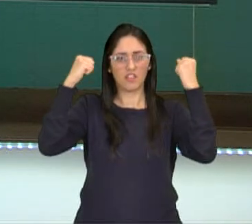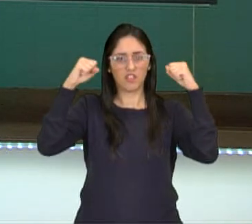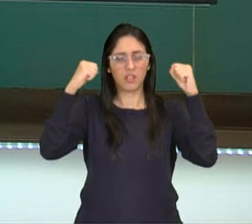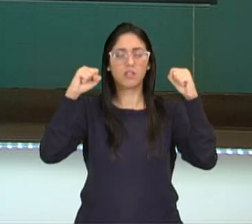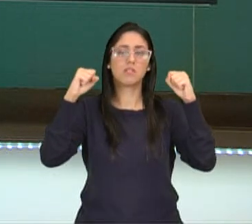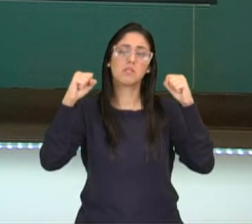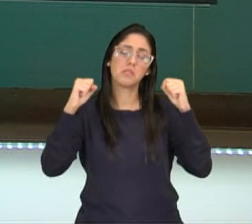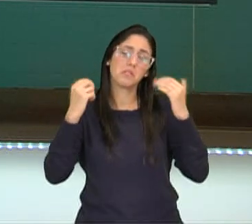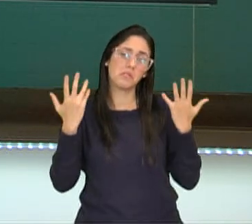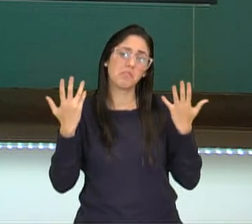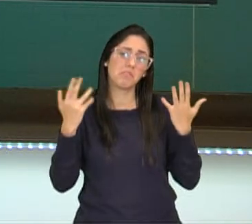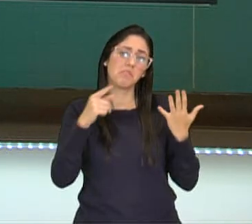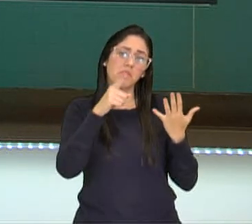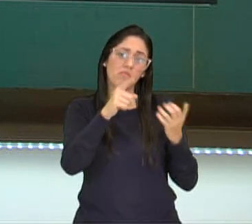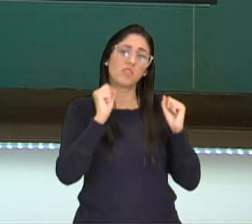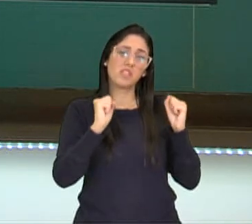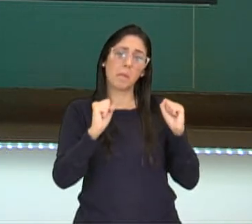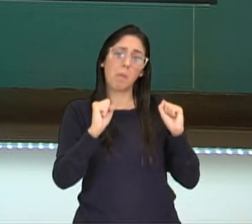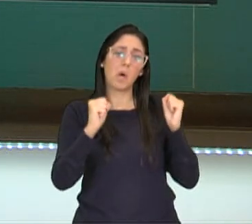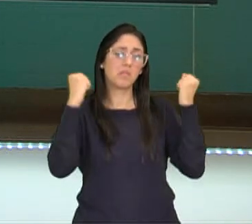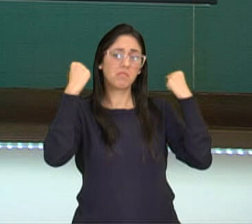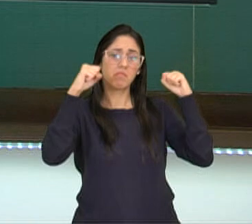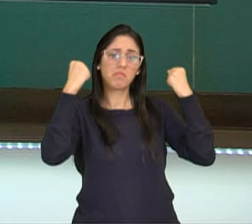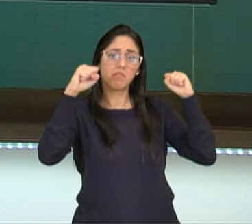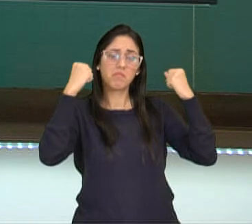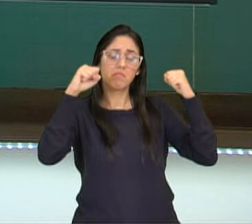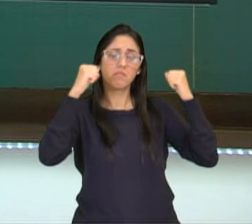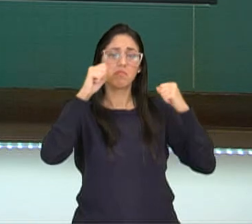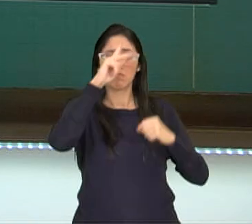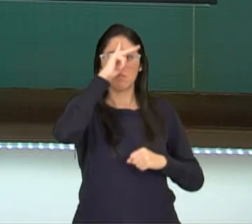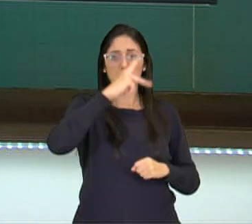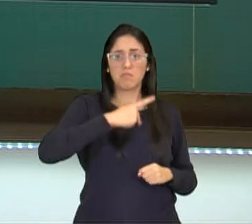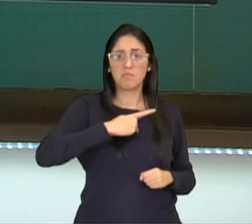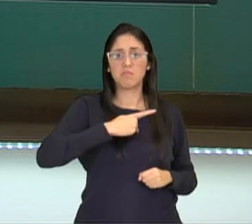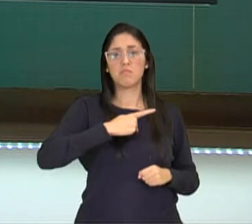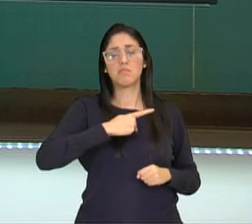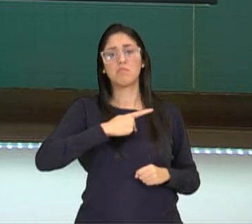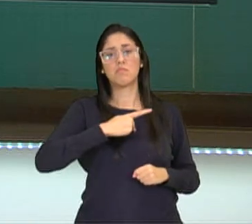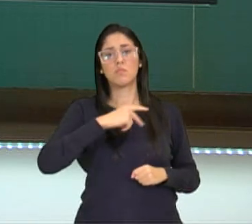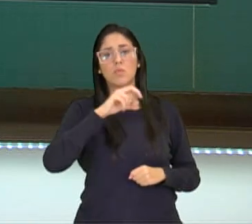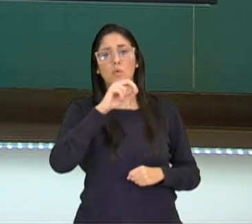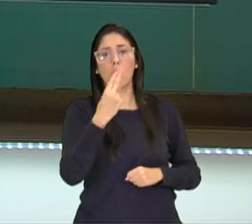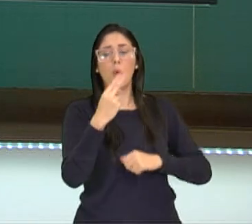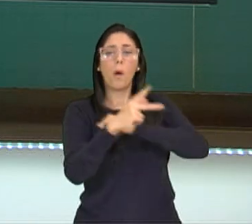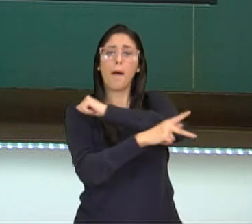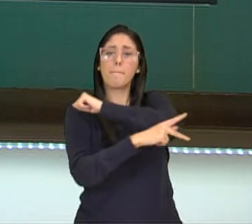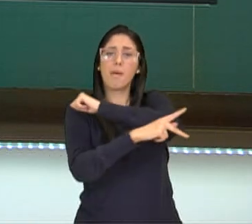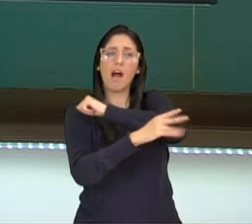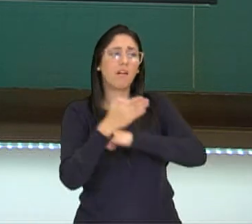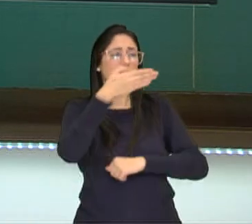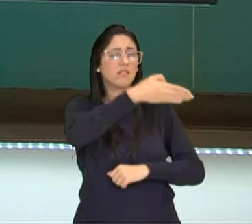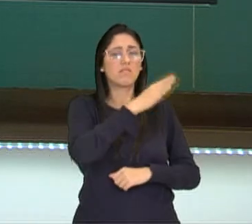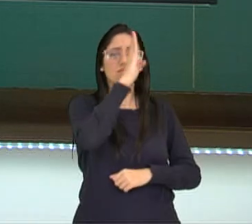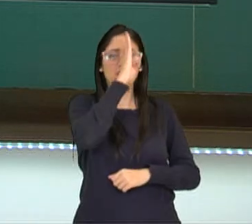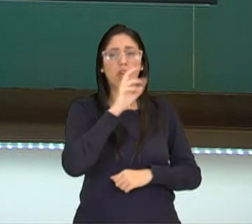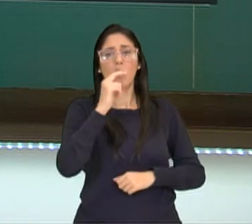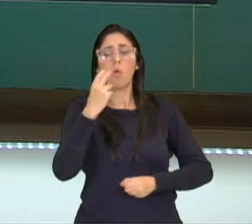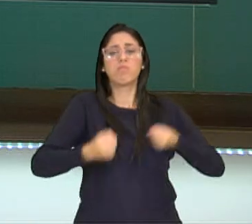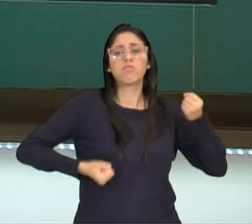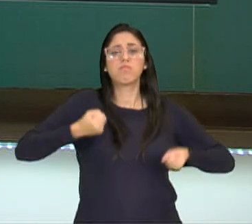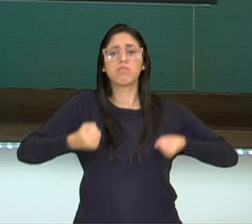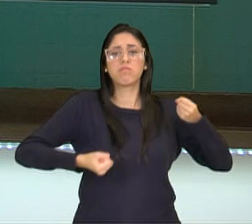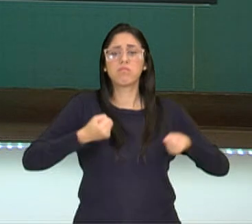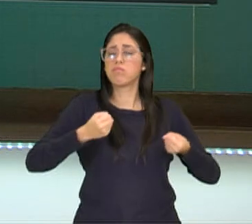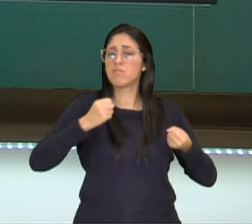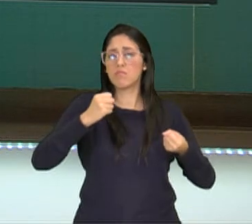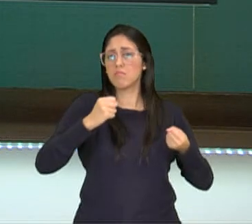fazer o exercício, mas não na academia. Vai numa academia popular, que tem, às vezes, numa praça, ou vai correr, que você vai conseguir também